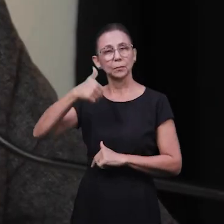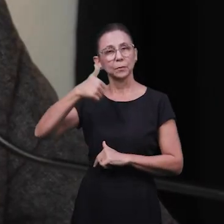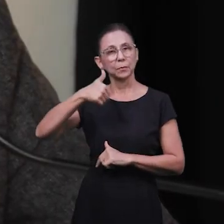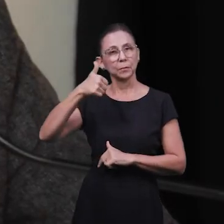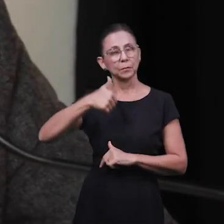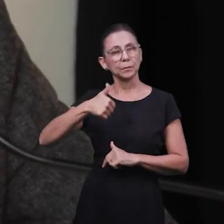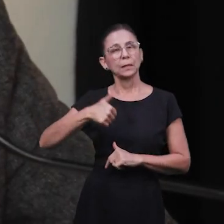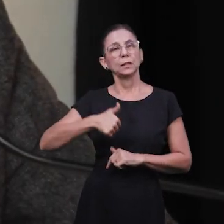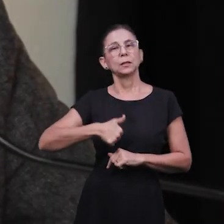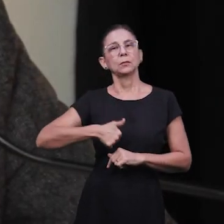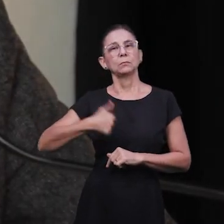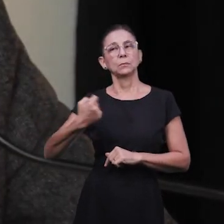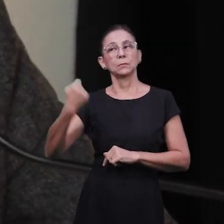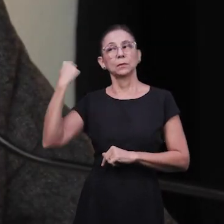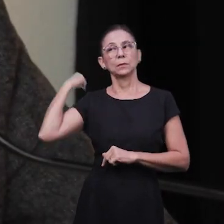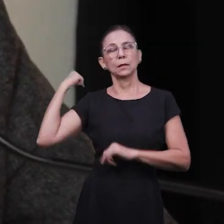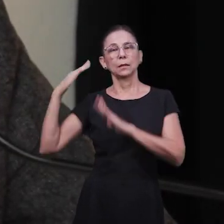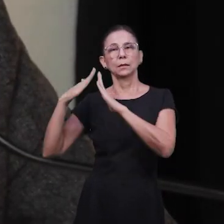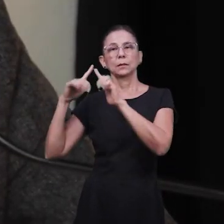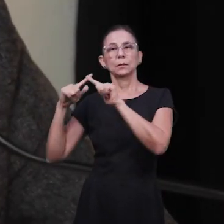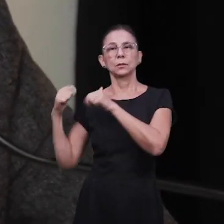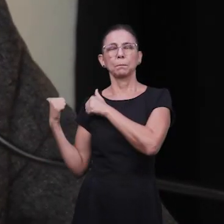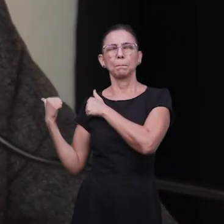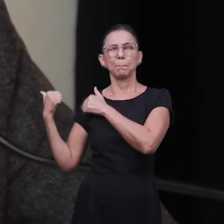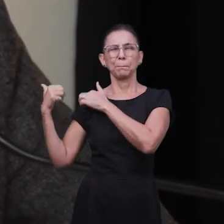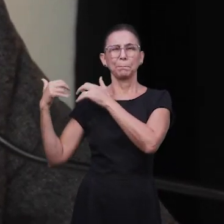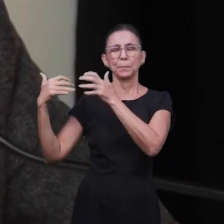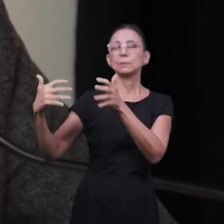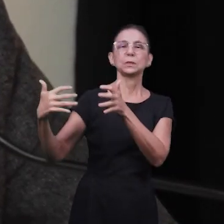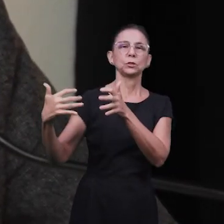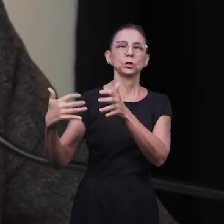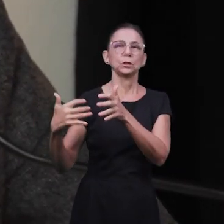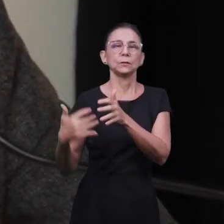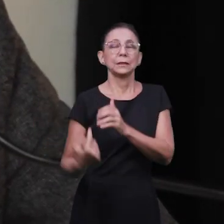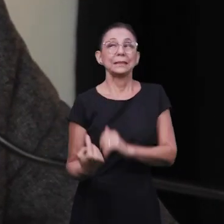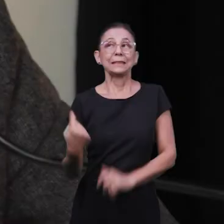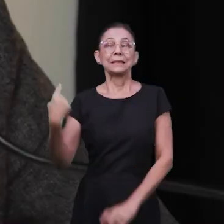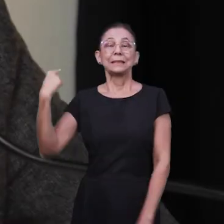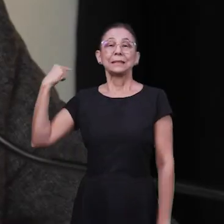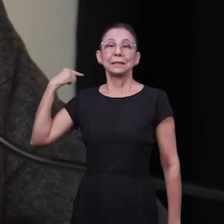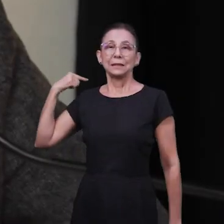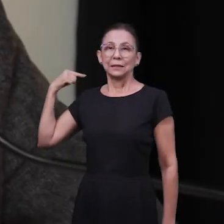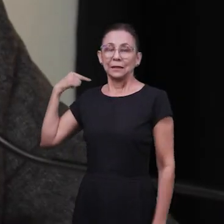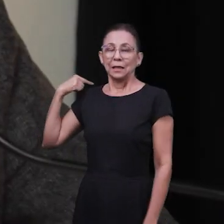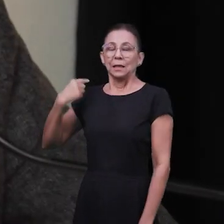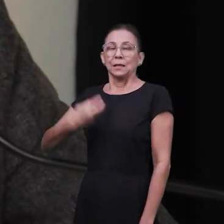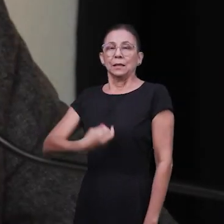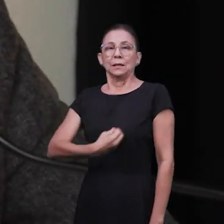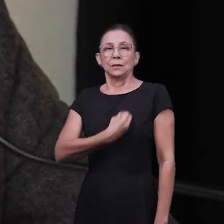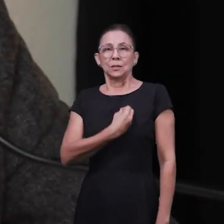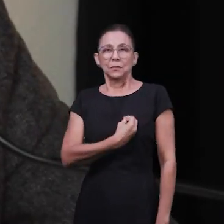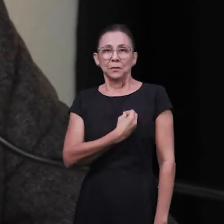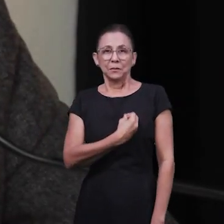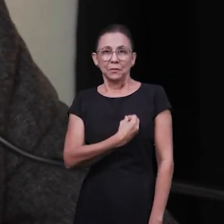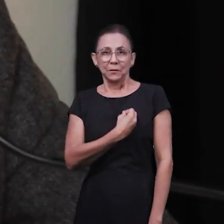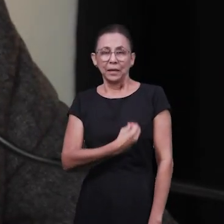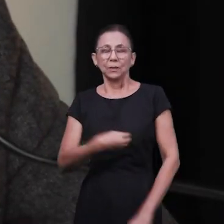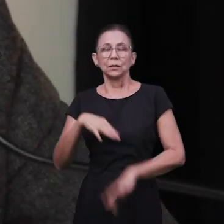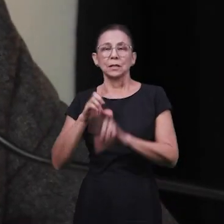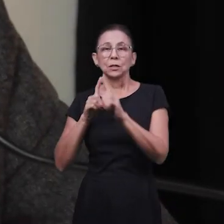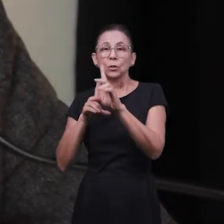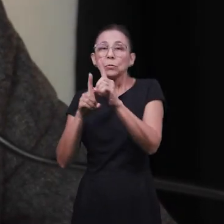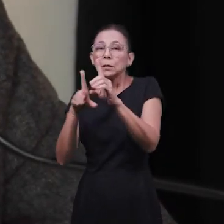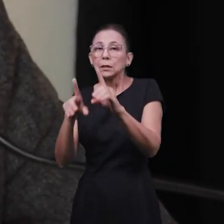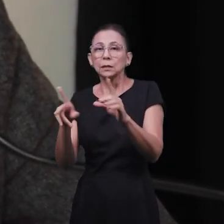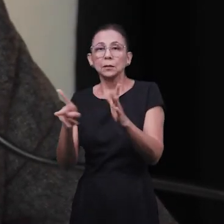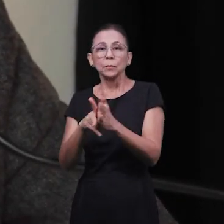a experiência da igreja primitiva, que viveu exatamente as ordenanças do Senhor, a doutrina